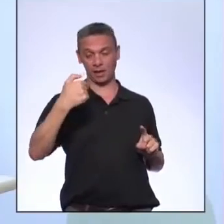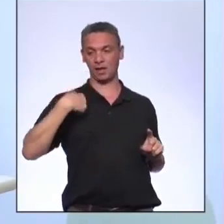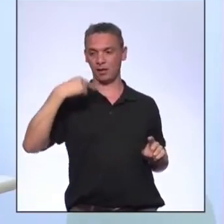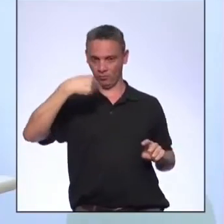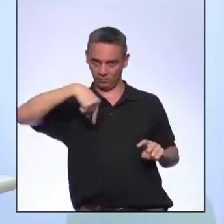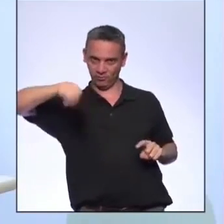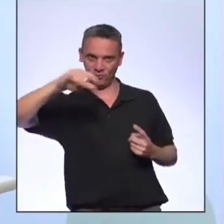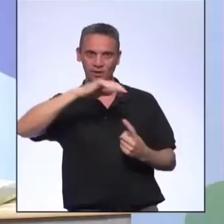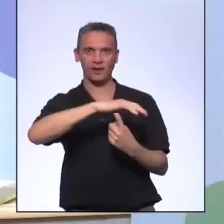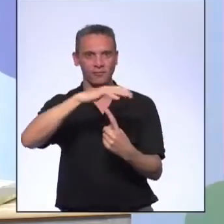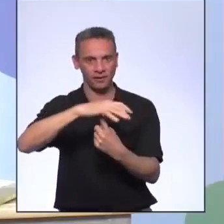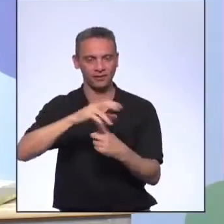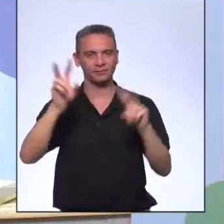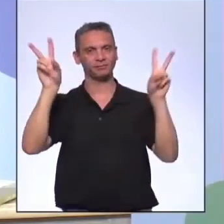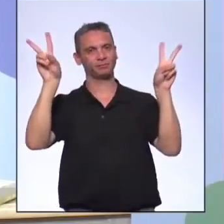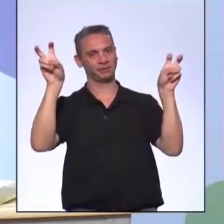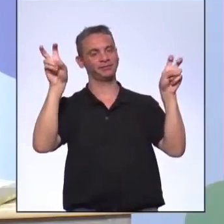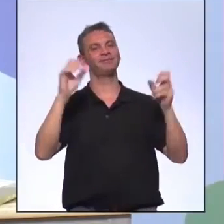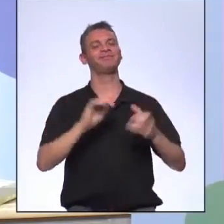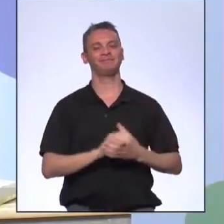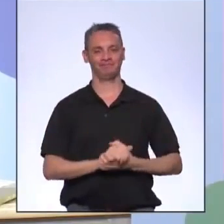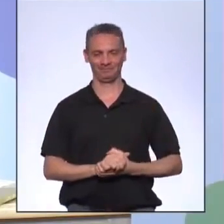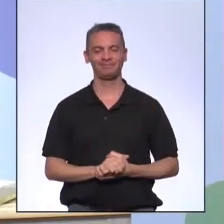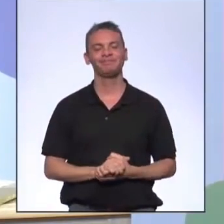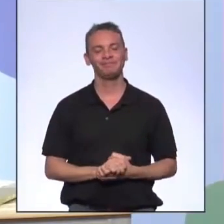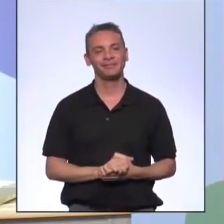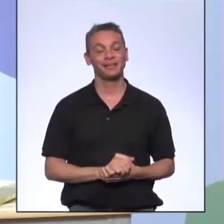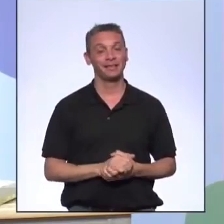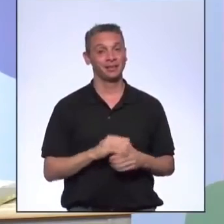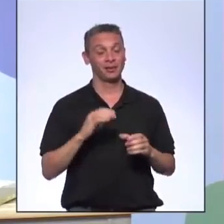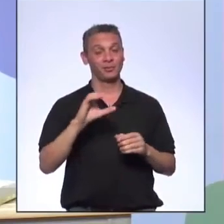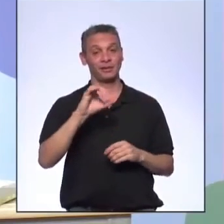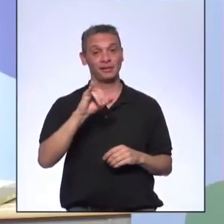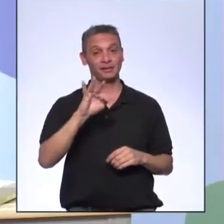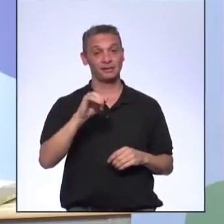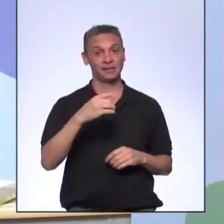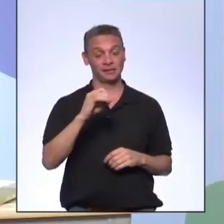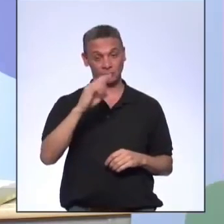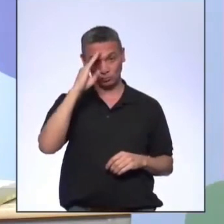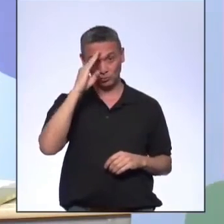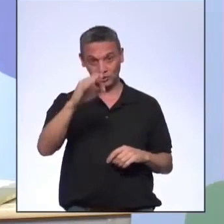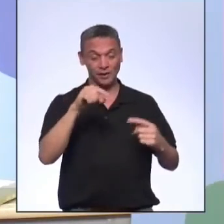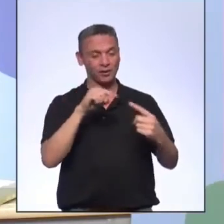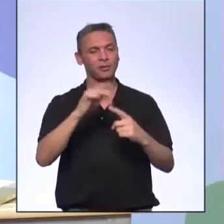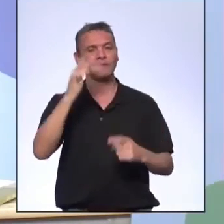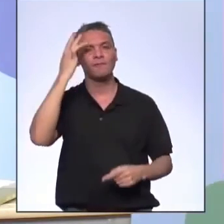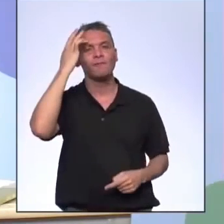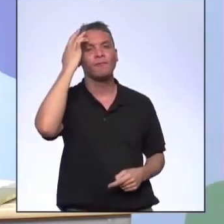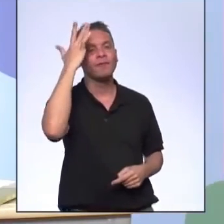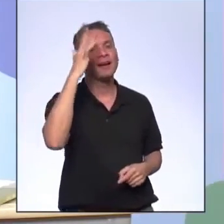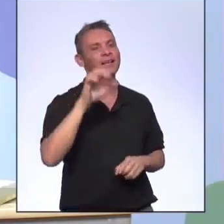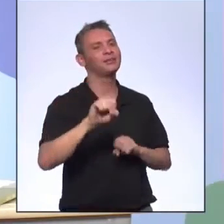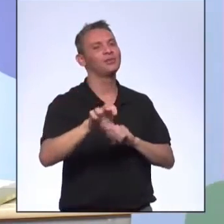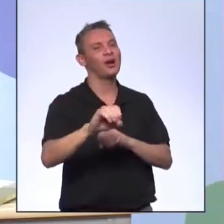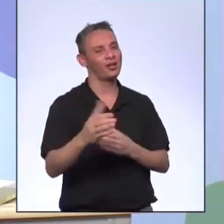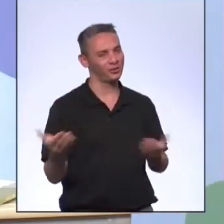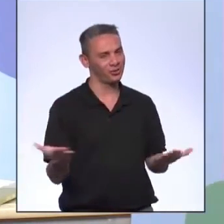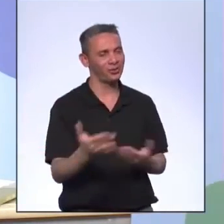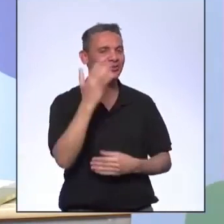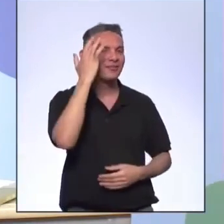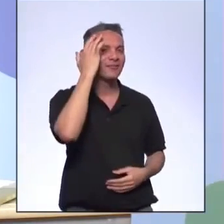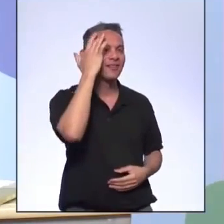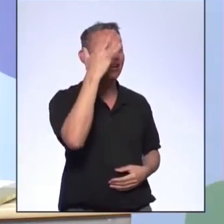Isso, exatamente, professor Mauro. Então, essa é a citação direta. Eu acredito que está super fácil essa aula de hoje, hein?